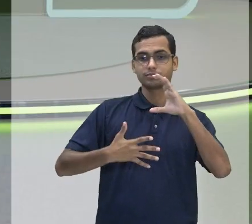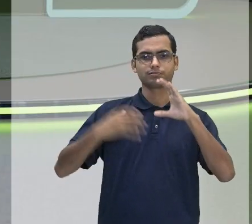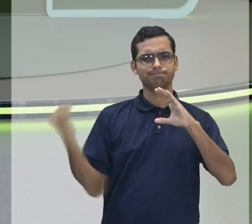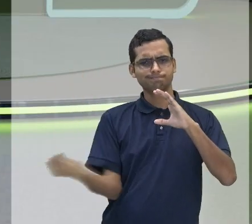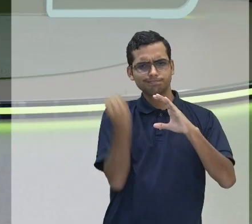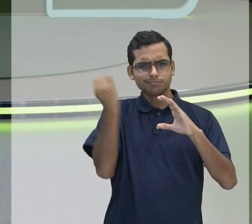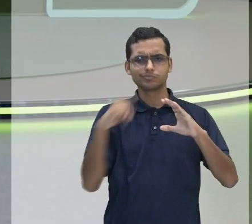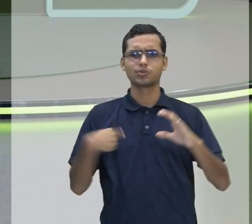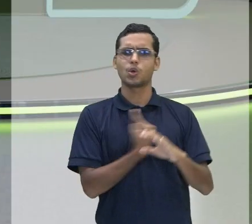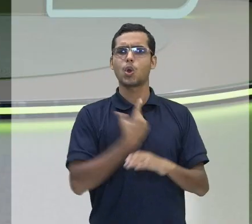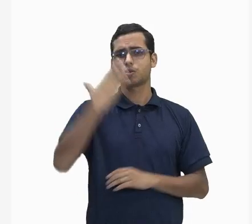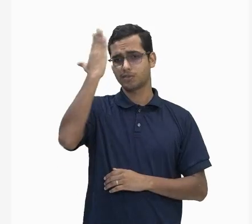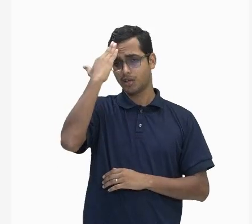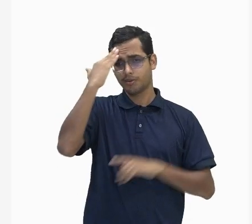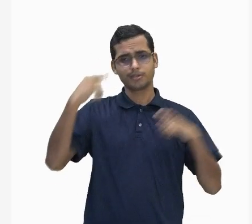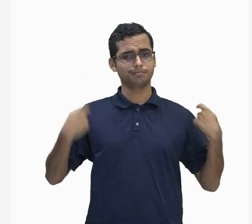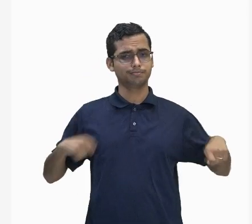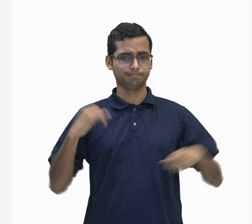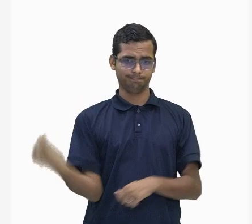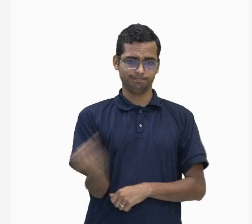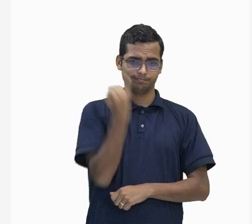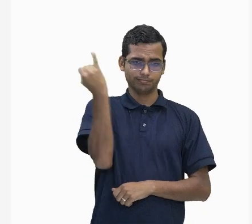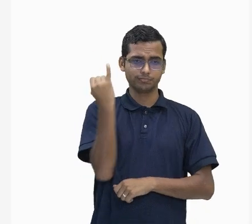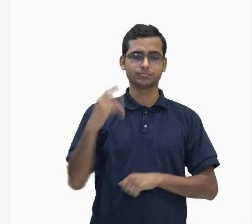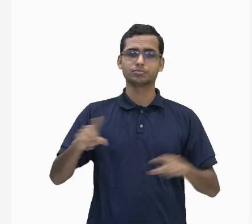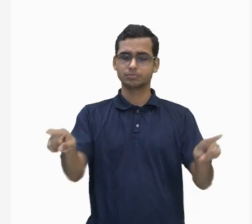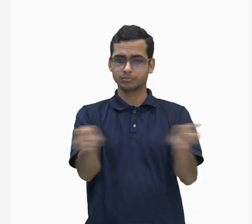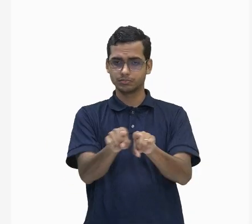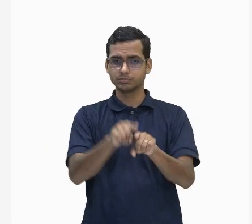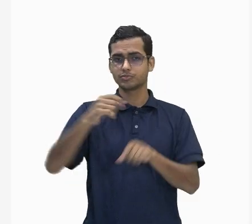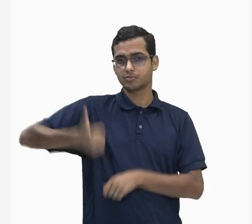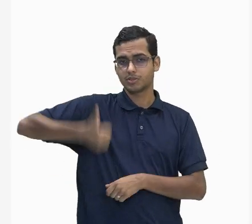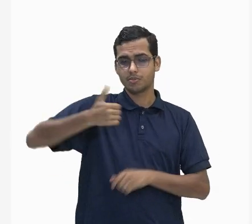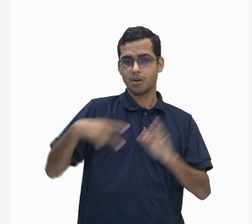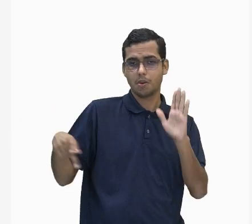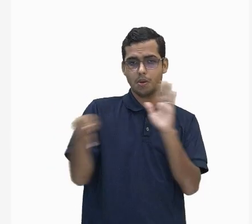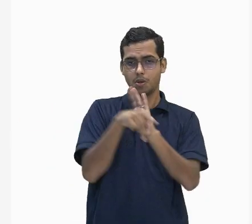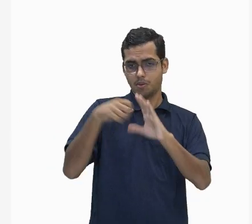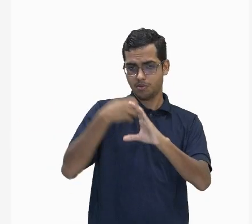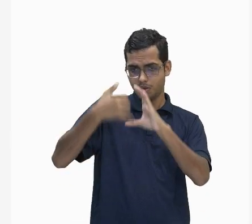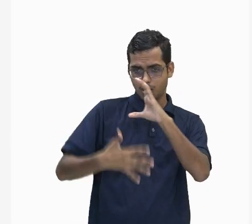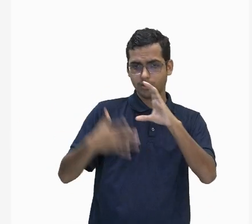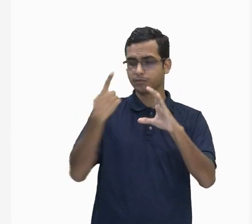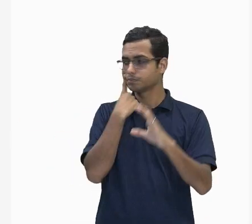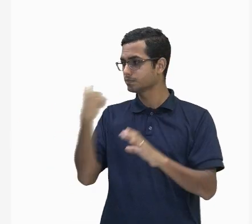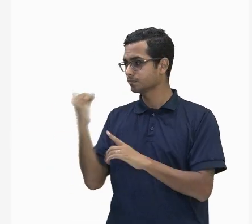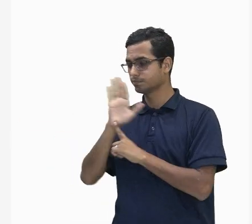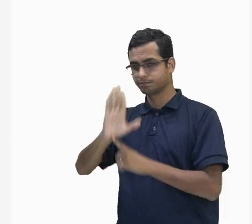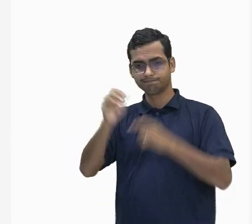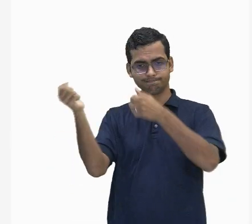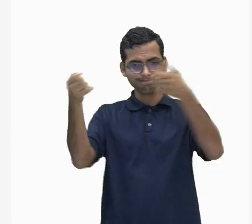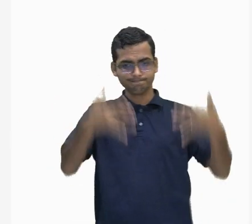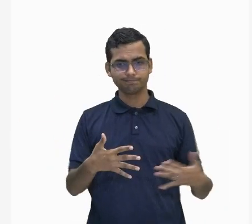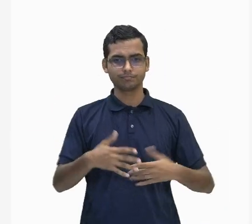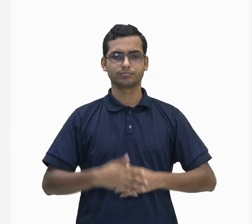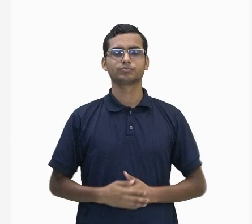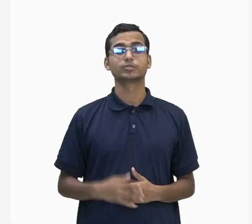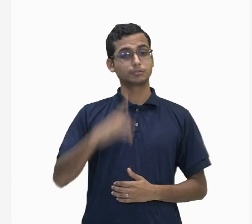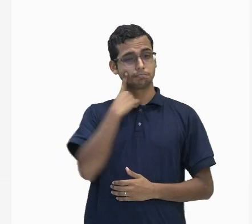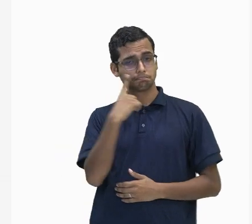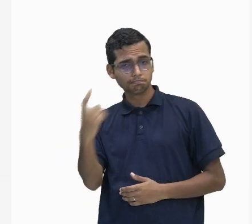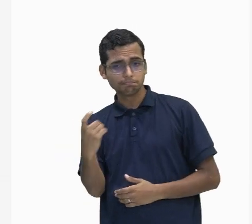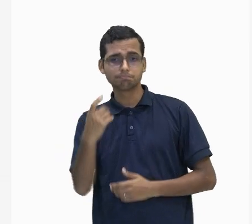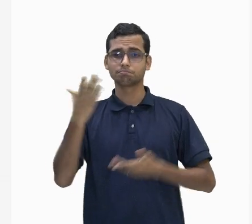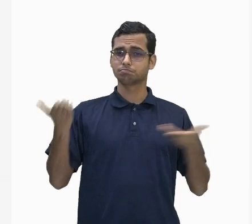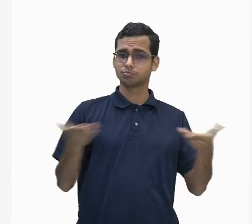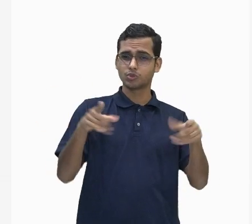devemos saber. Vamos lá à primeira propriedade que nós vamos falar do espelho plano. Olha só, é interessante.